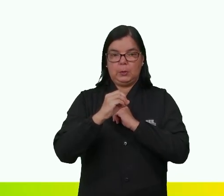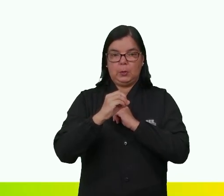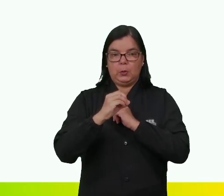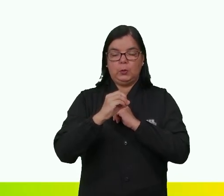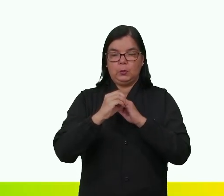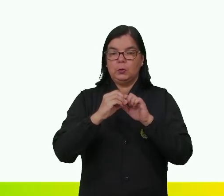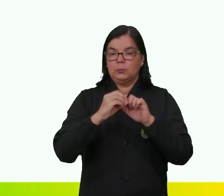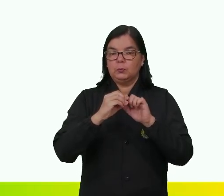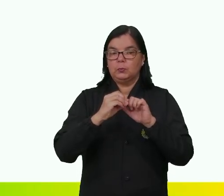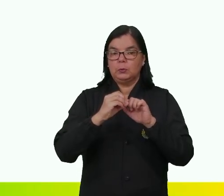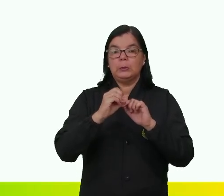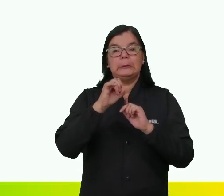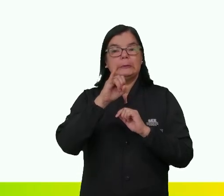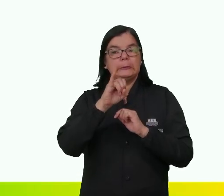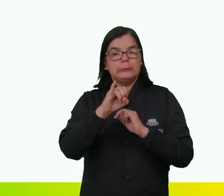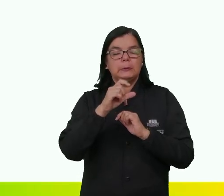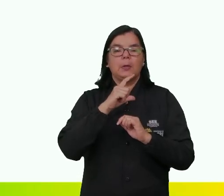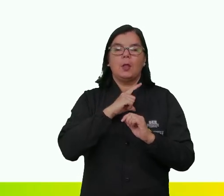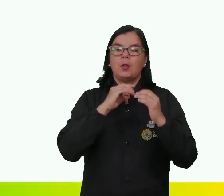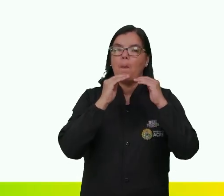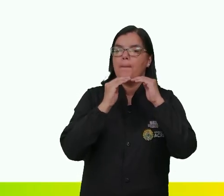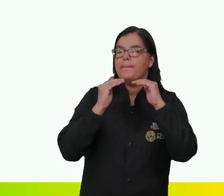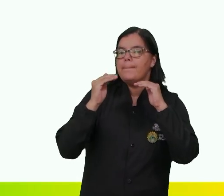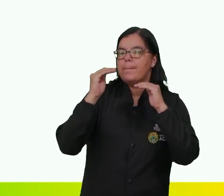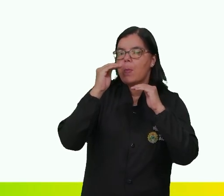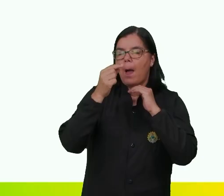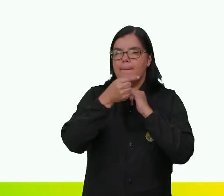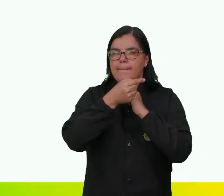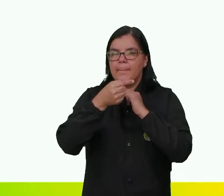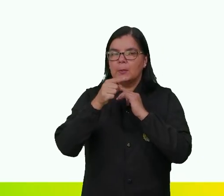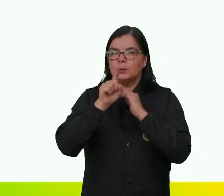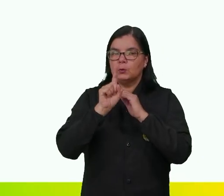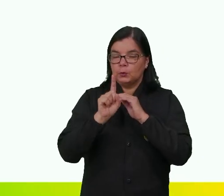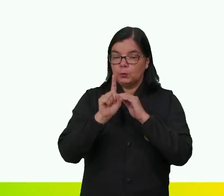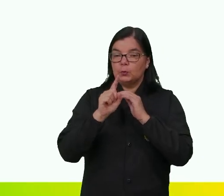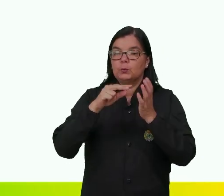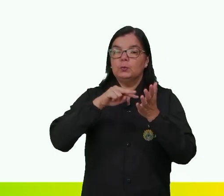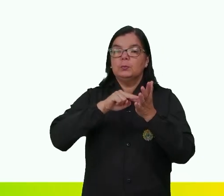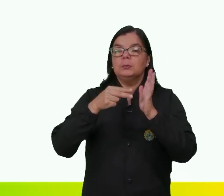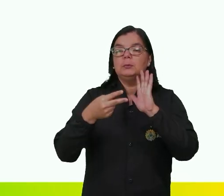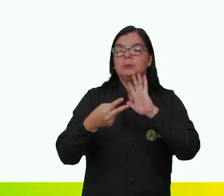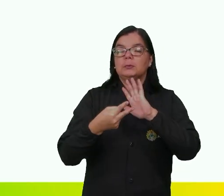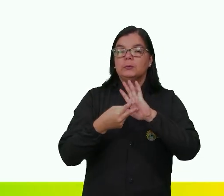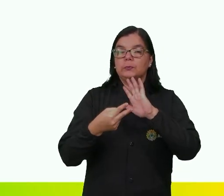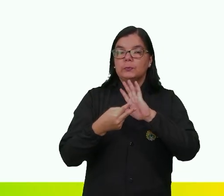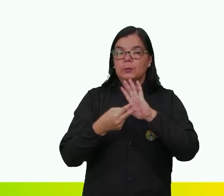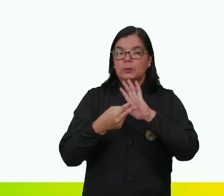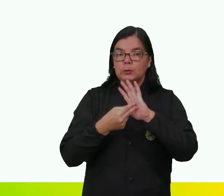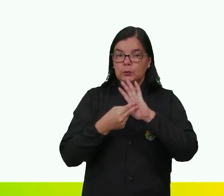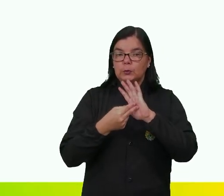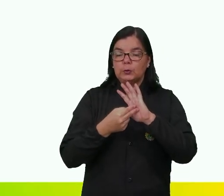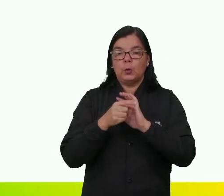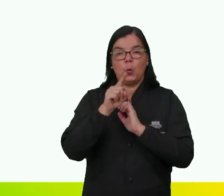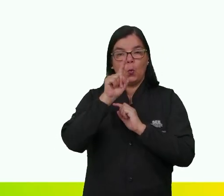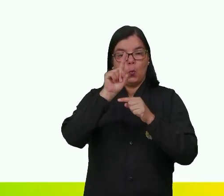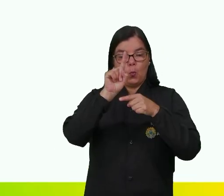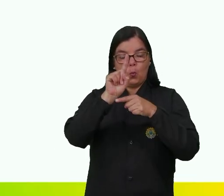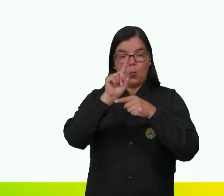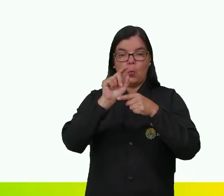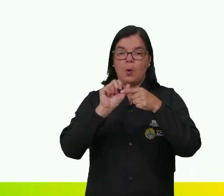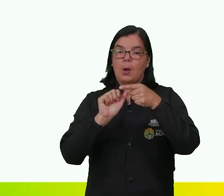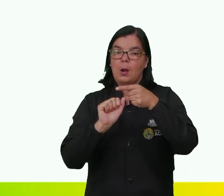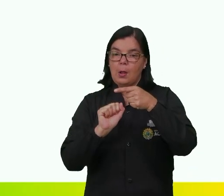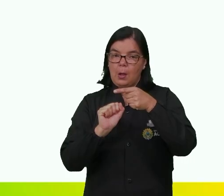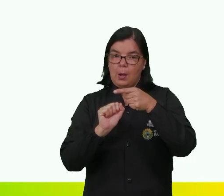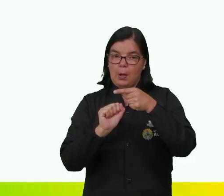número A diferente de 0, e se você levar ele a, por exemplo, a menos 1, isso vai ser 1 elevado ao A.